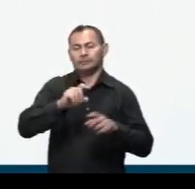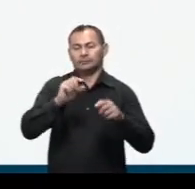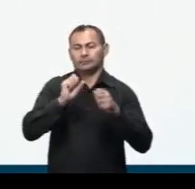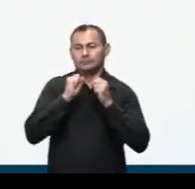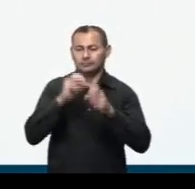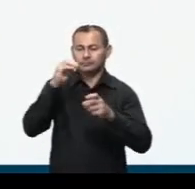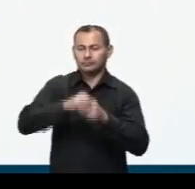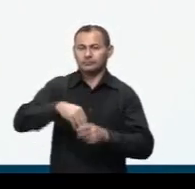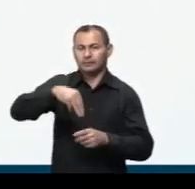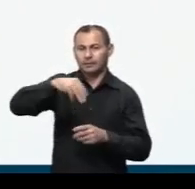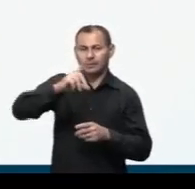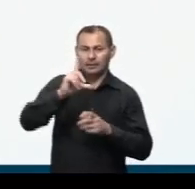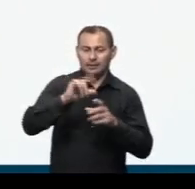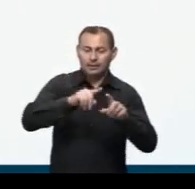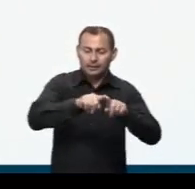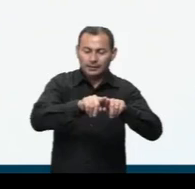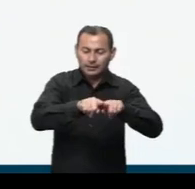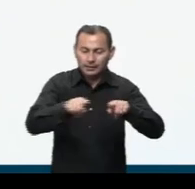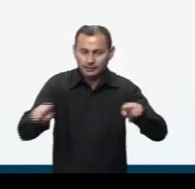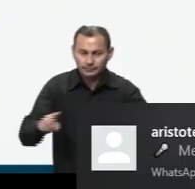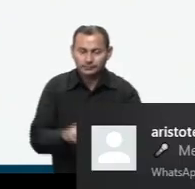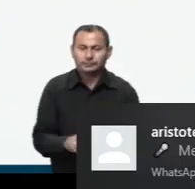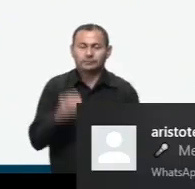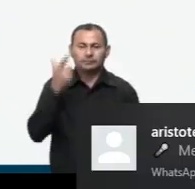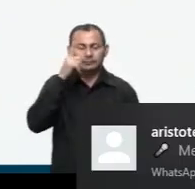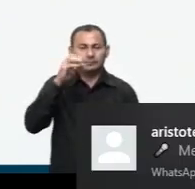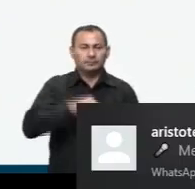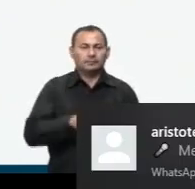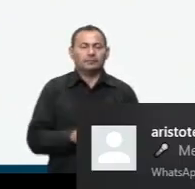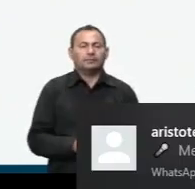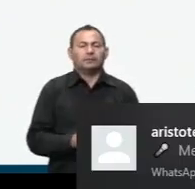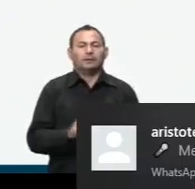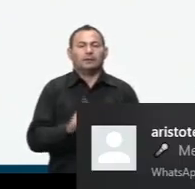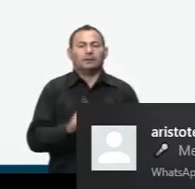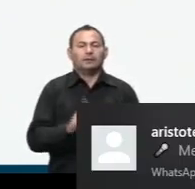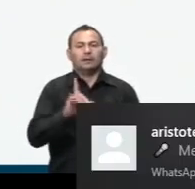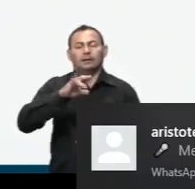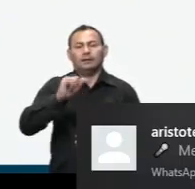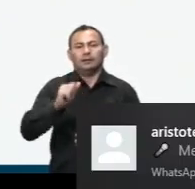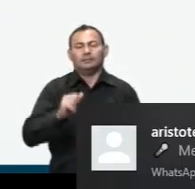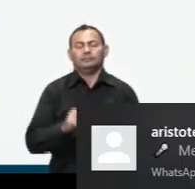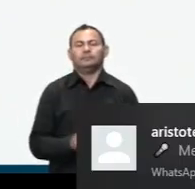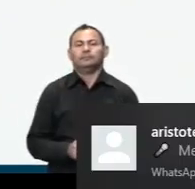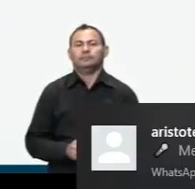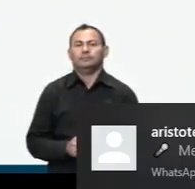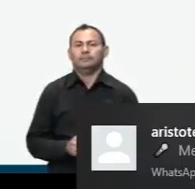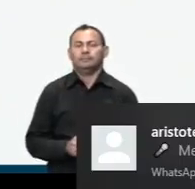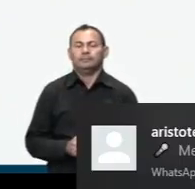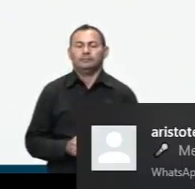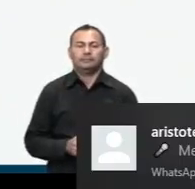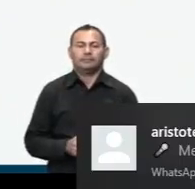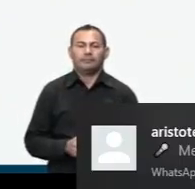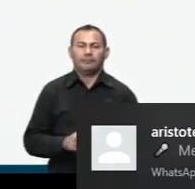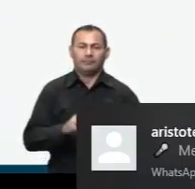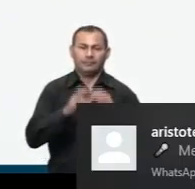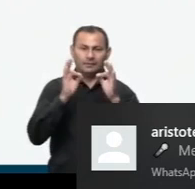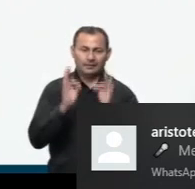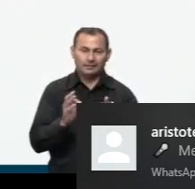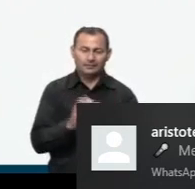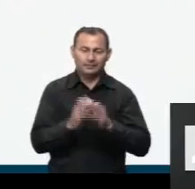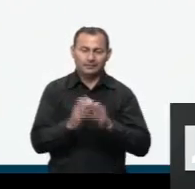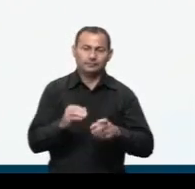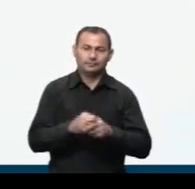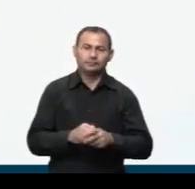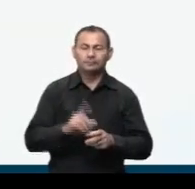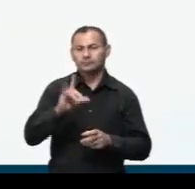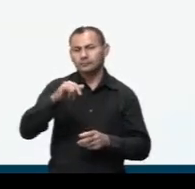gente põe uma linha aqui, a gente traça mais uma linha aqui, uma aqui, e